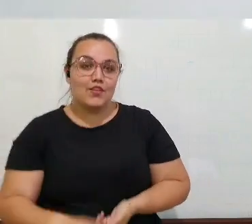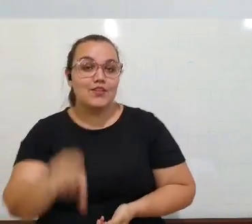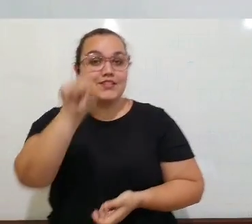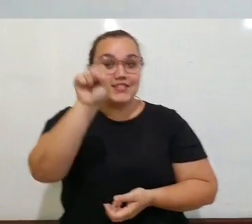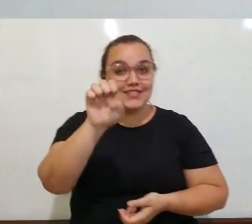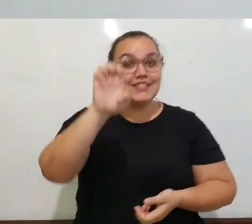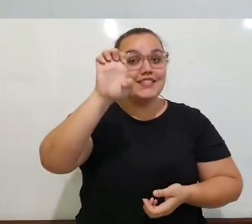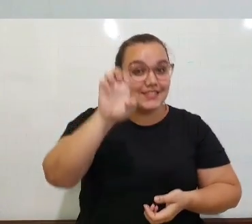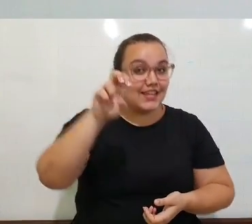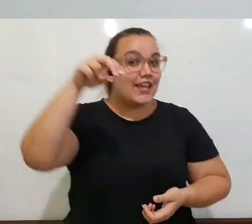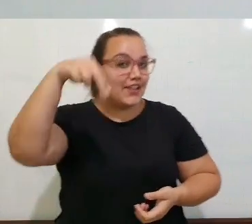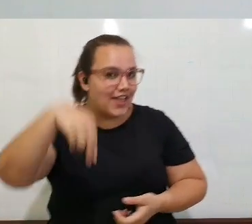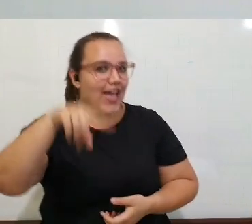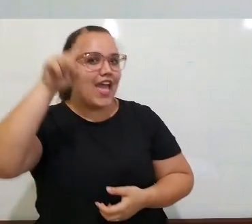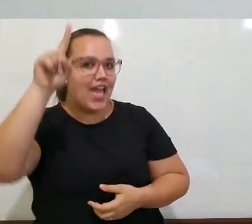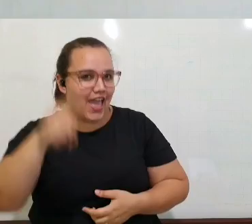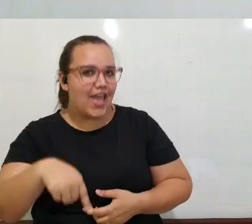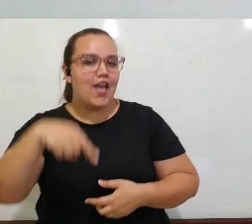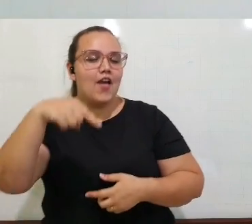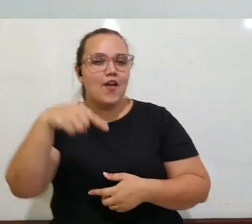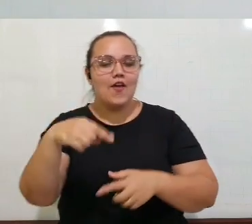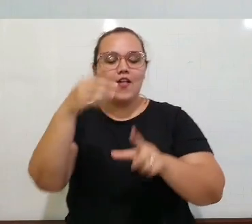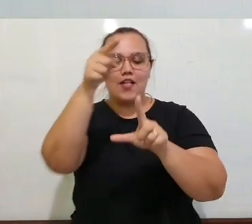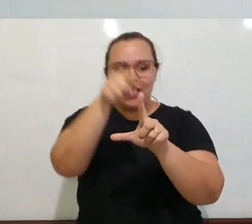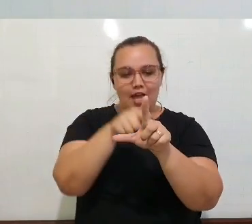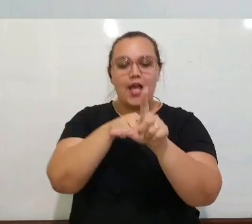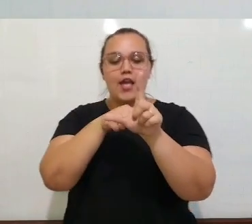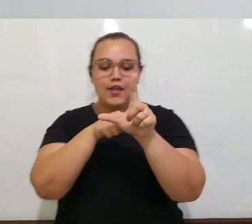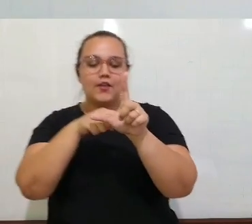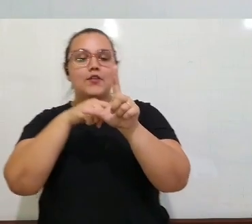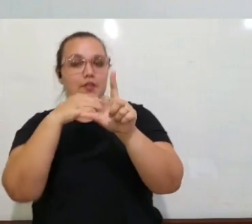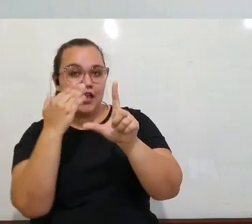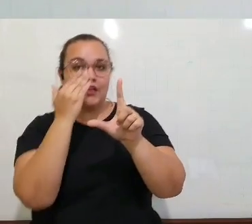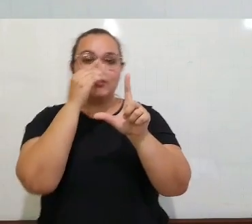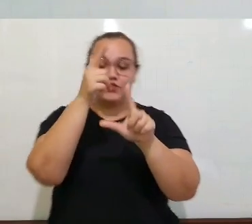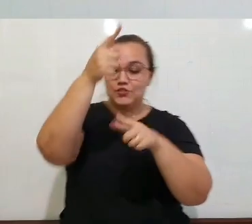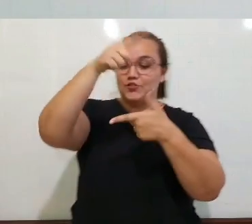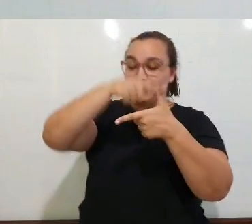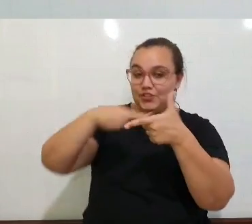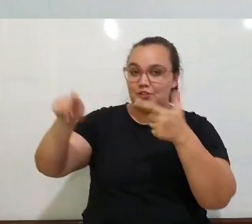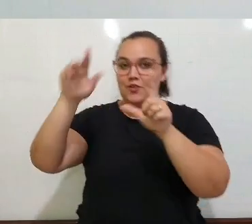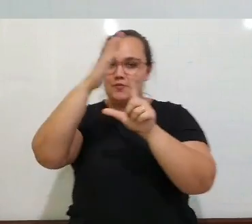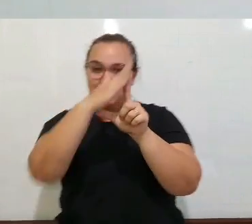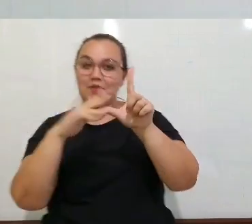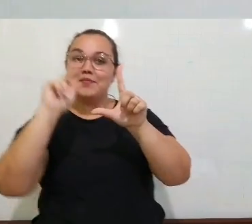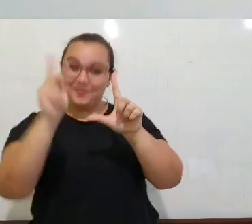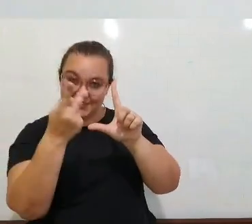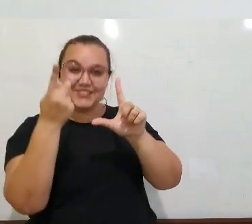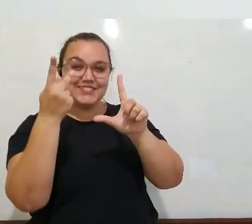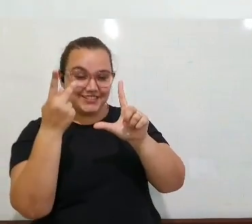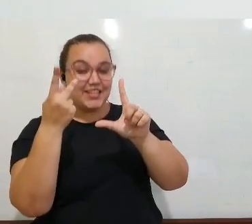O seno é cateto oposto sobre hipotenusa.